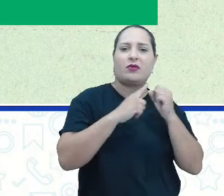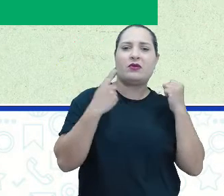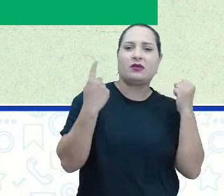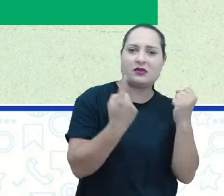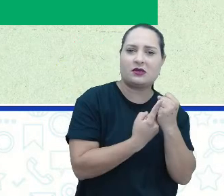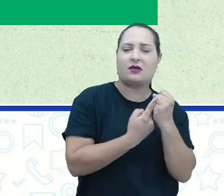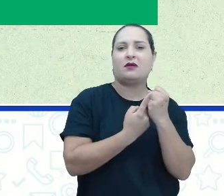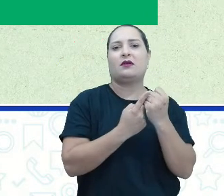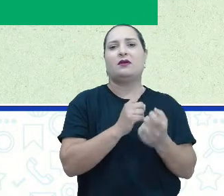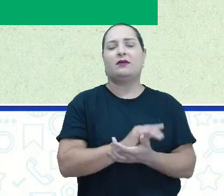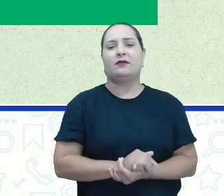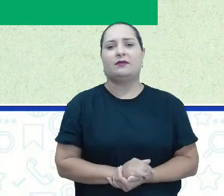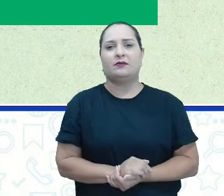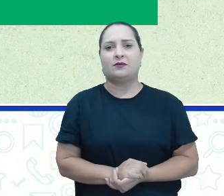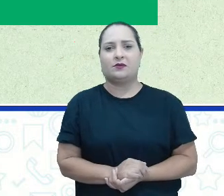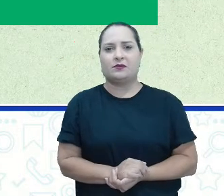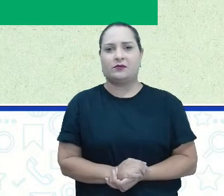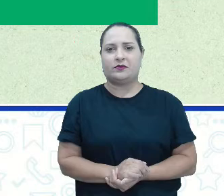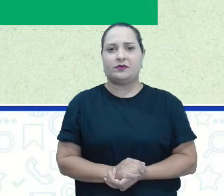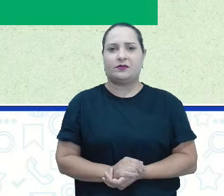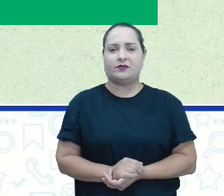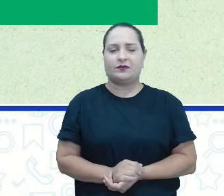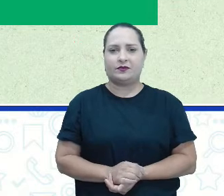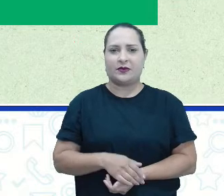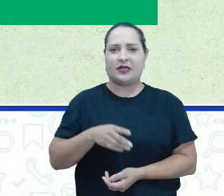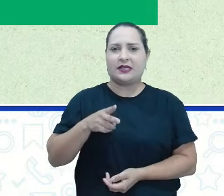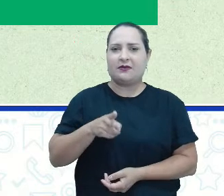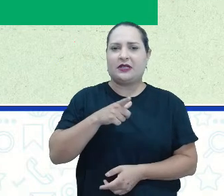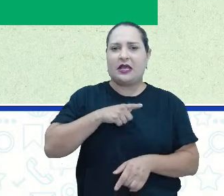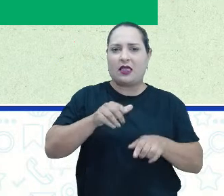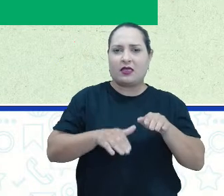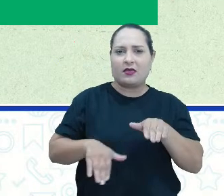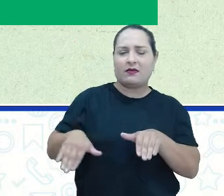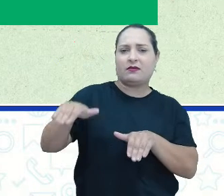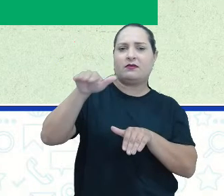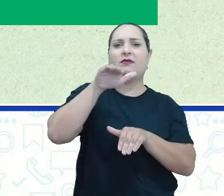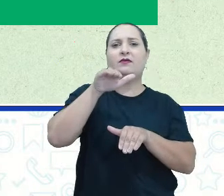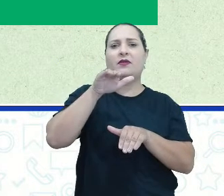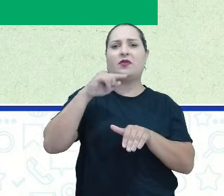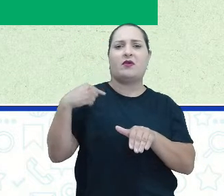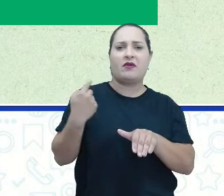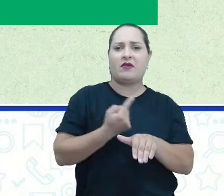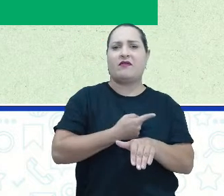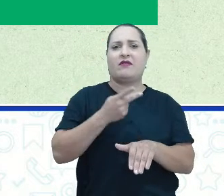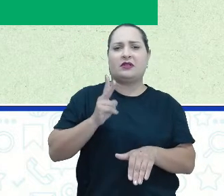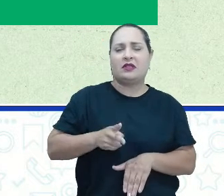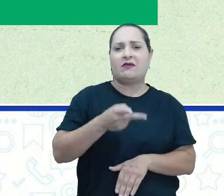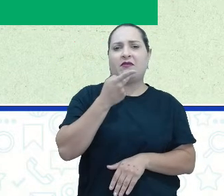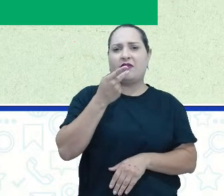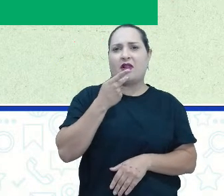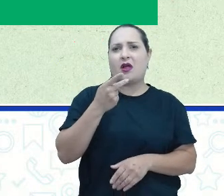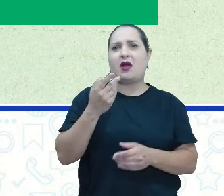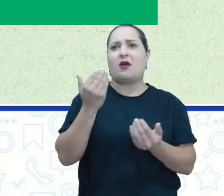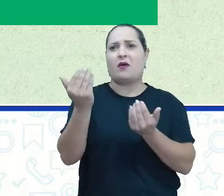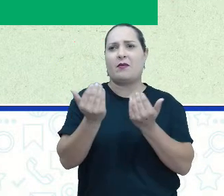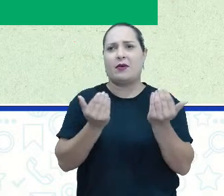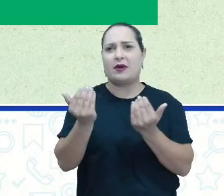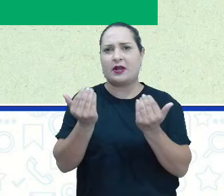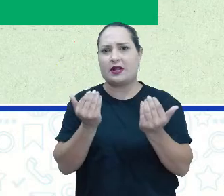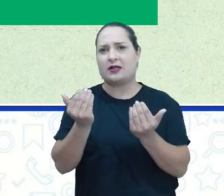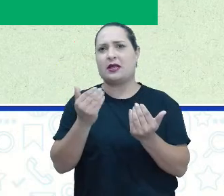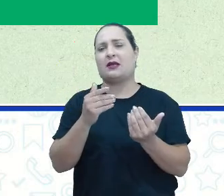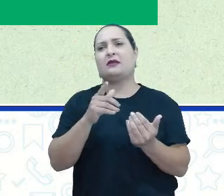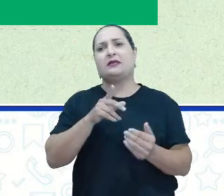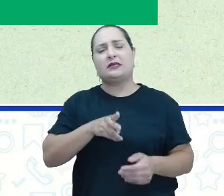de classe é que ela sempre é hierarquizada, ou seja, a gente está sempre falando em comparação, né? Há sempre